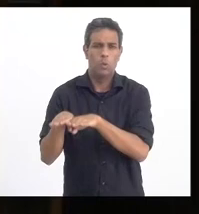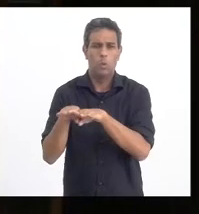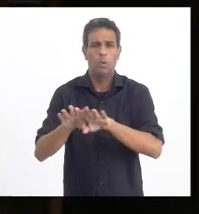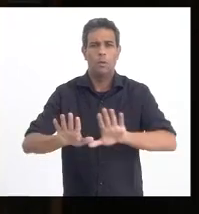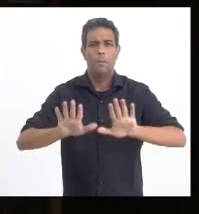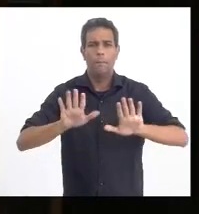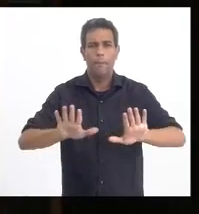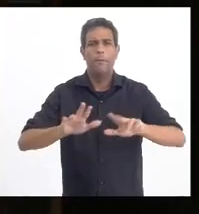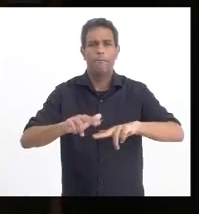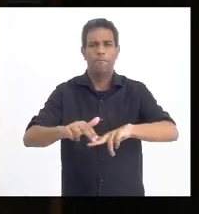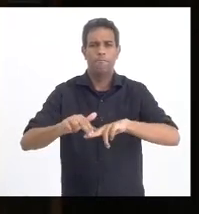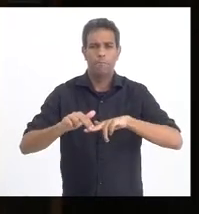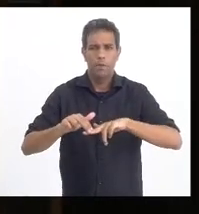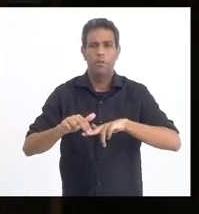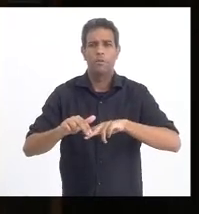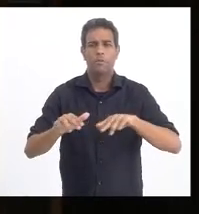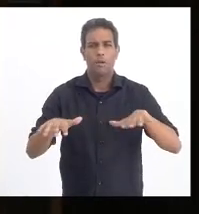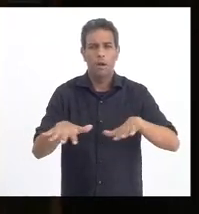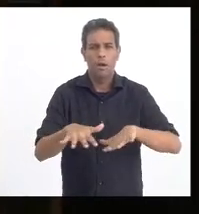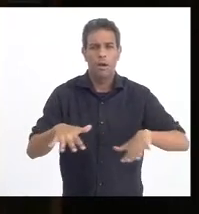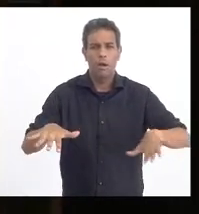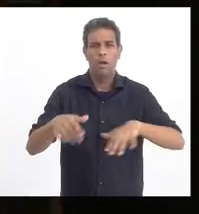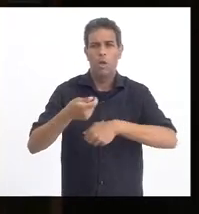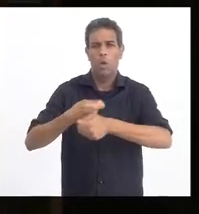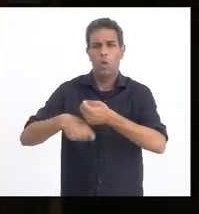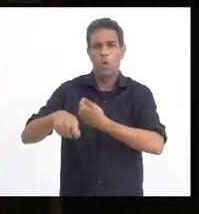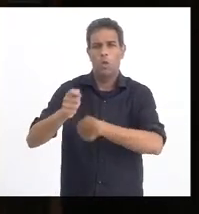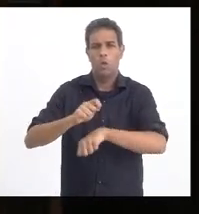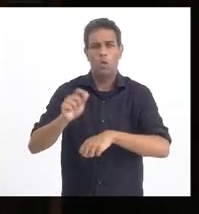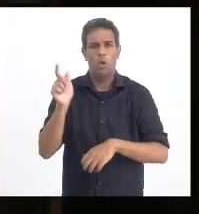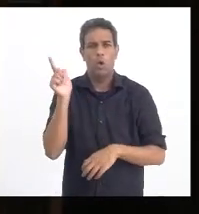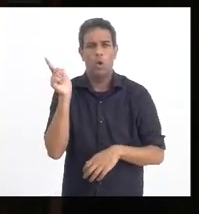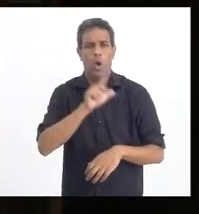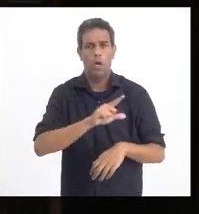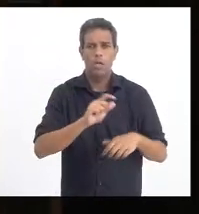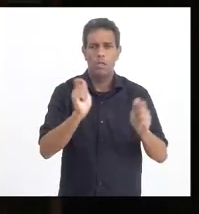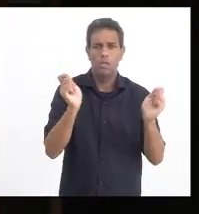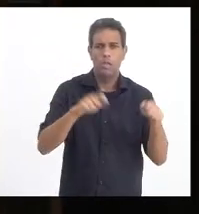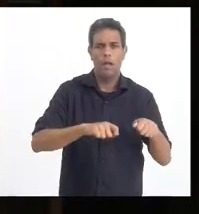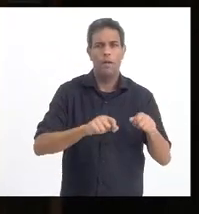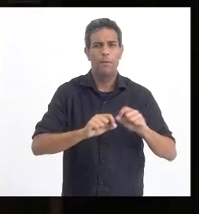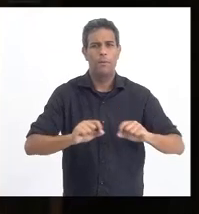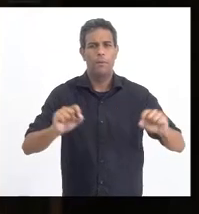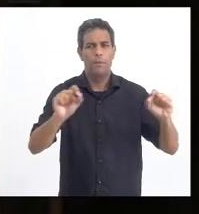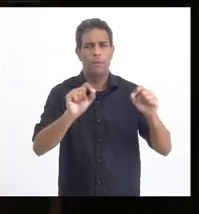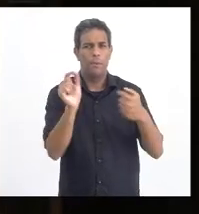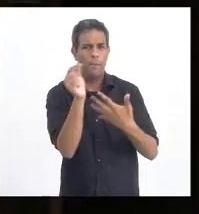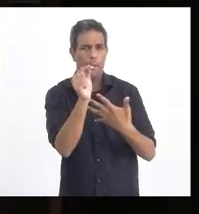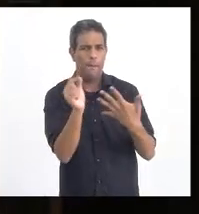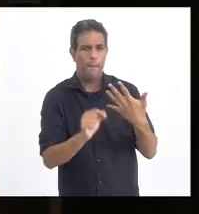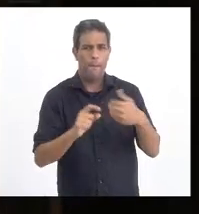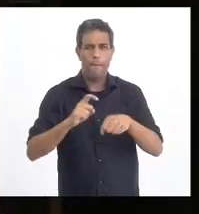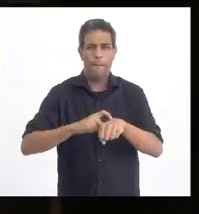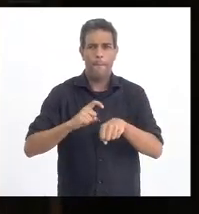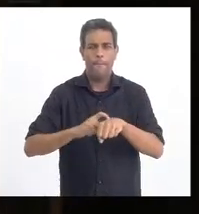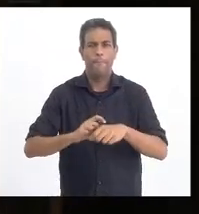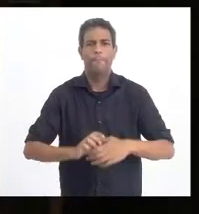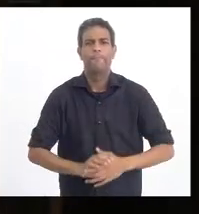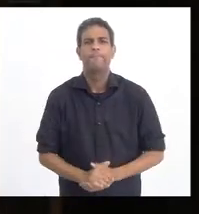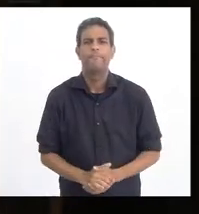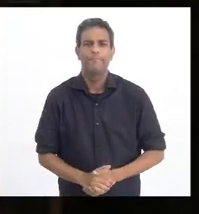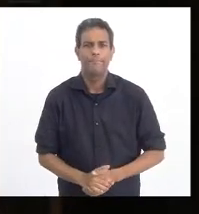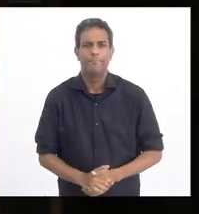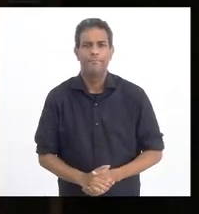entretanto em virtude do do cenário econômico não nos foi possível verificar essa possibilidade no momento